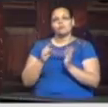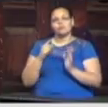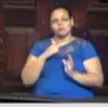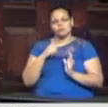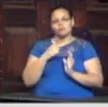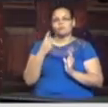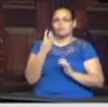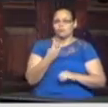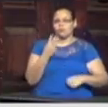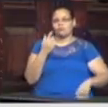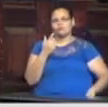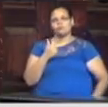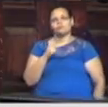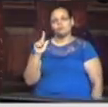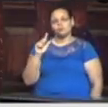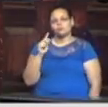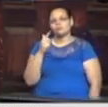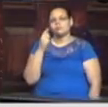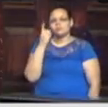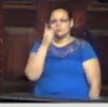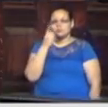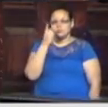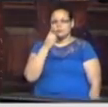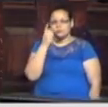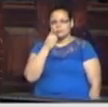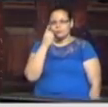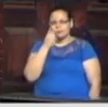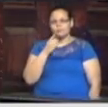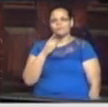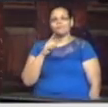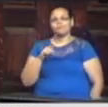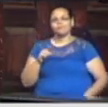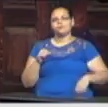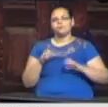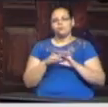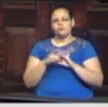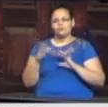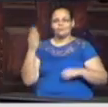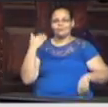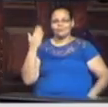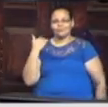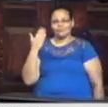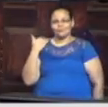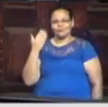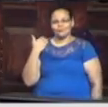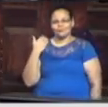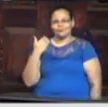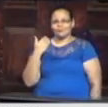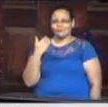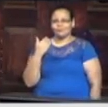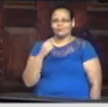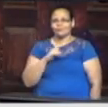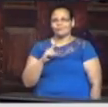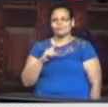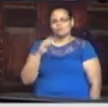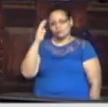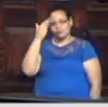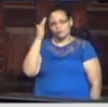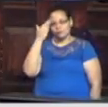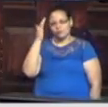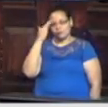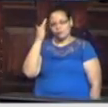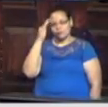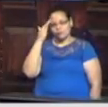3 ou mais deputados. A liberalidade do passado não modifica o regimento. O que